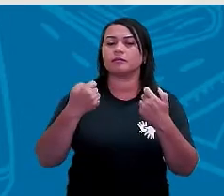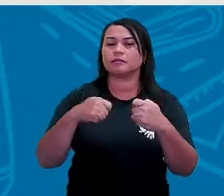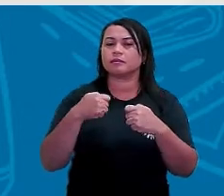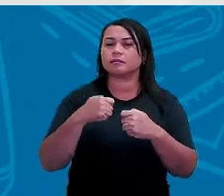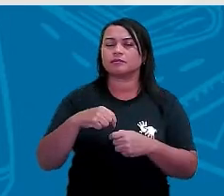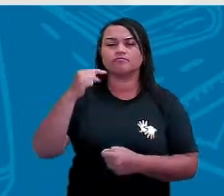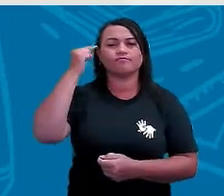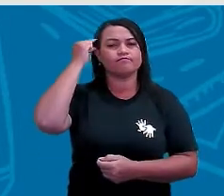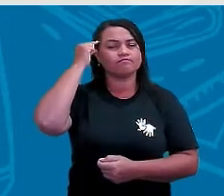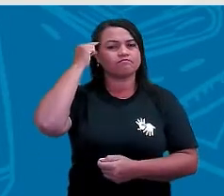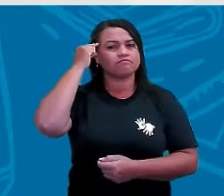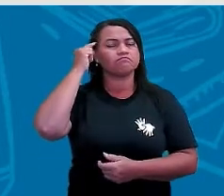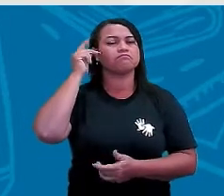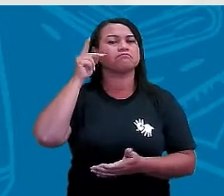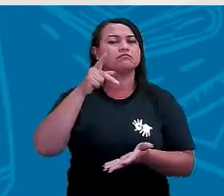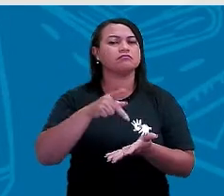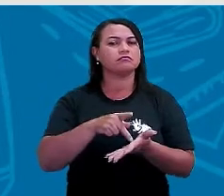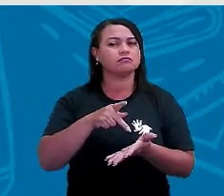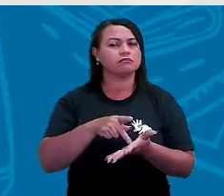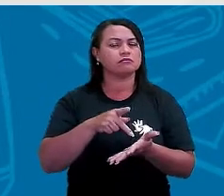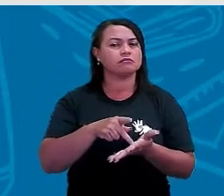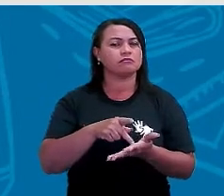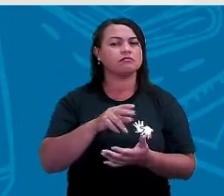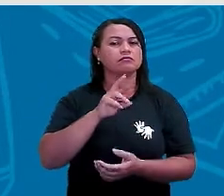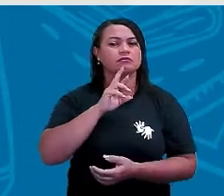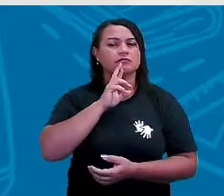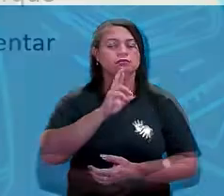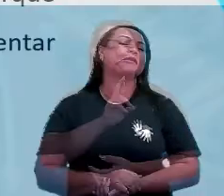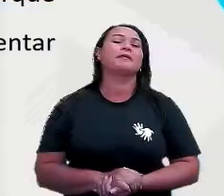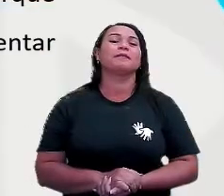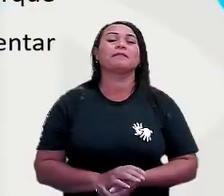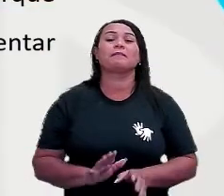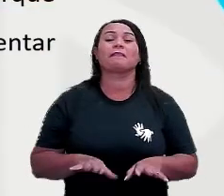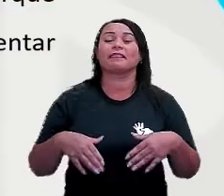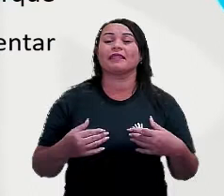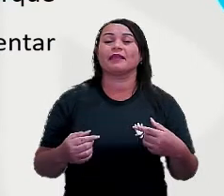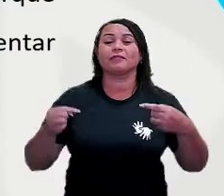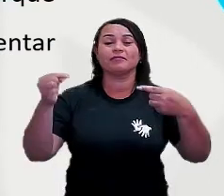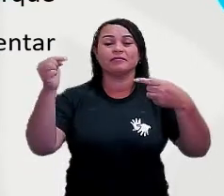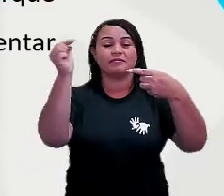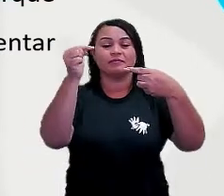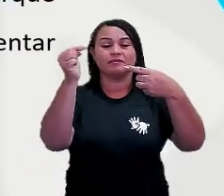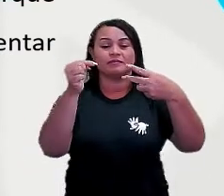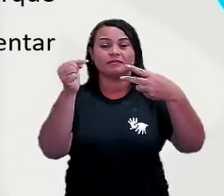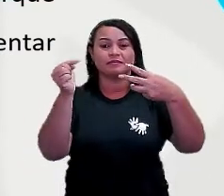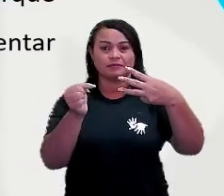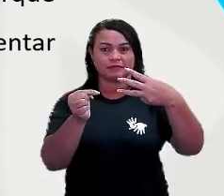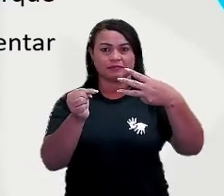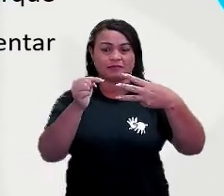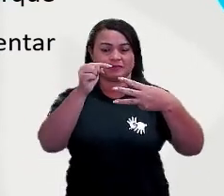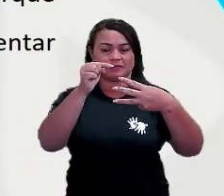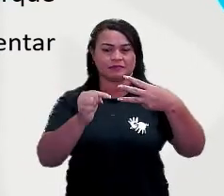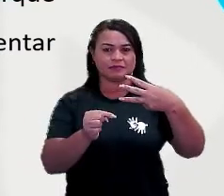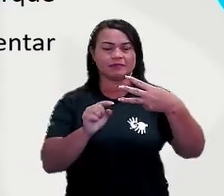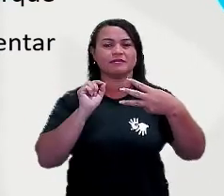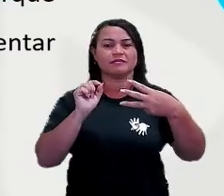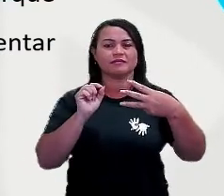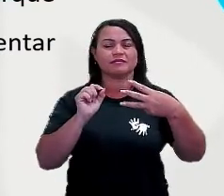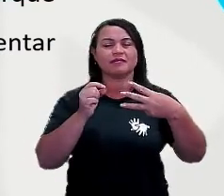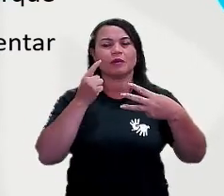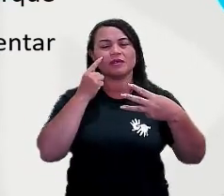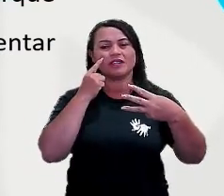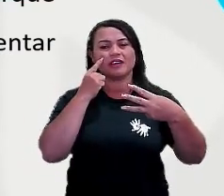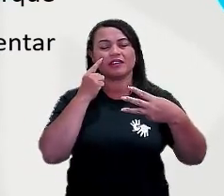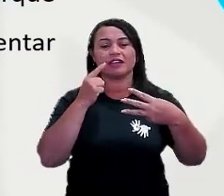aí pensar bastante para poder resolvê-lo. Estes palitos formam uma sequência. Então, vejam aí que a